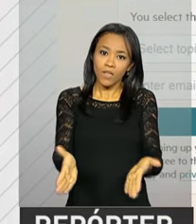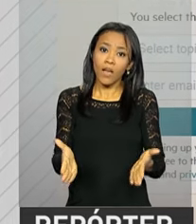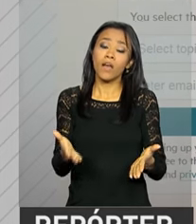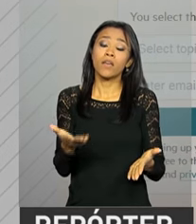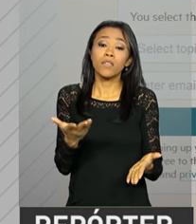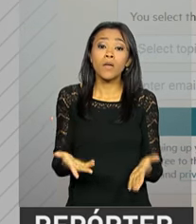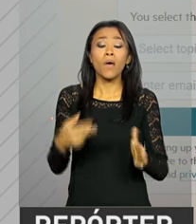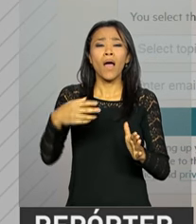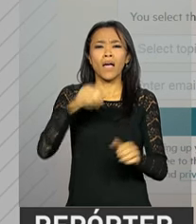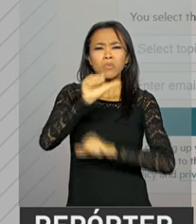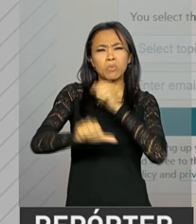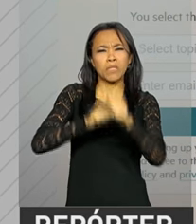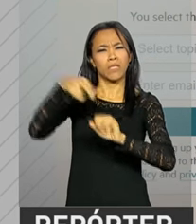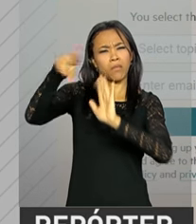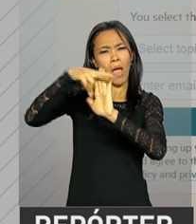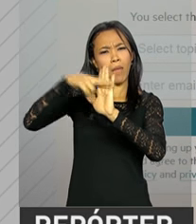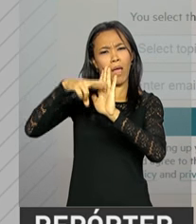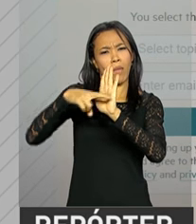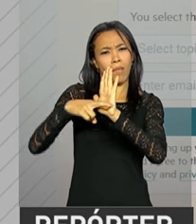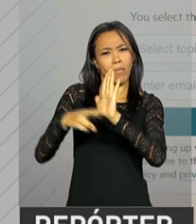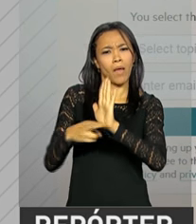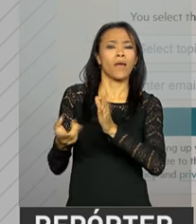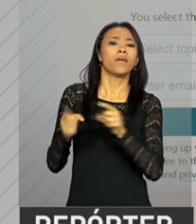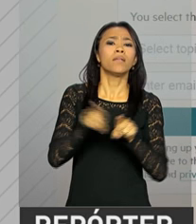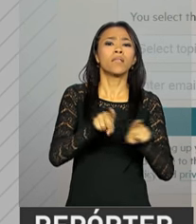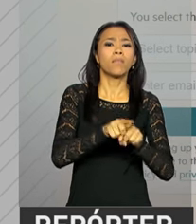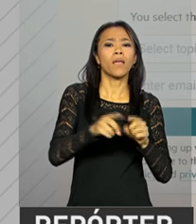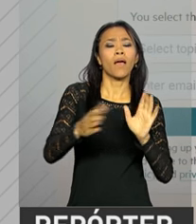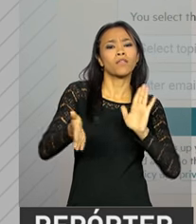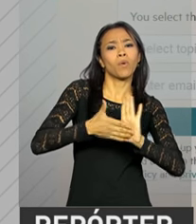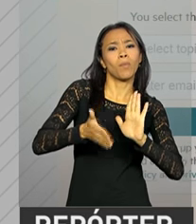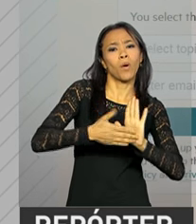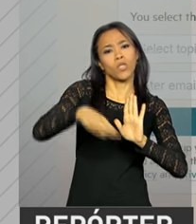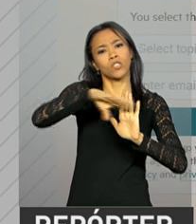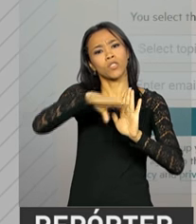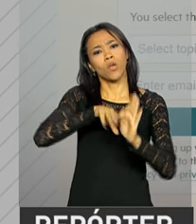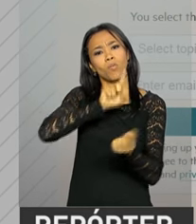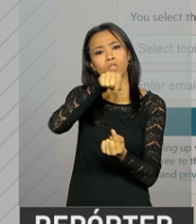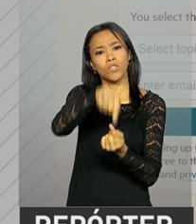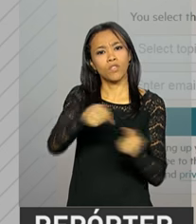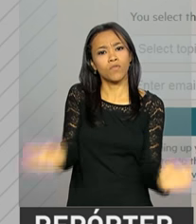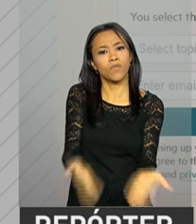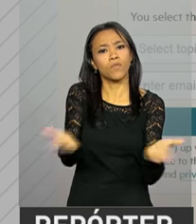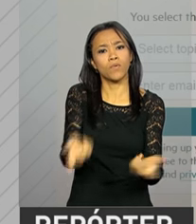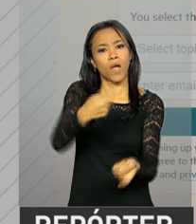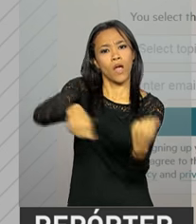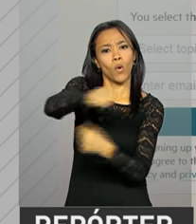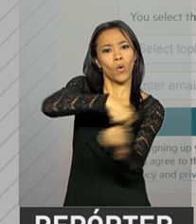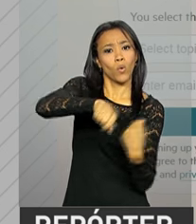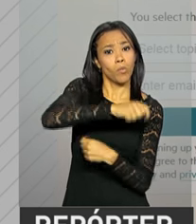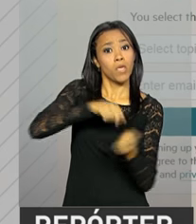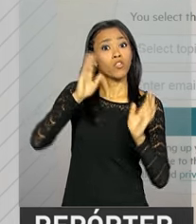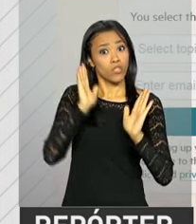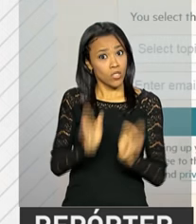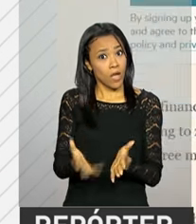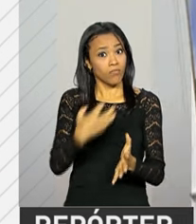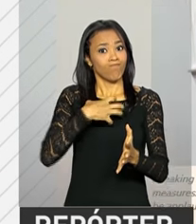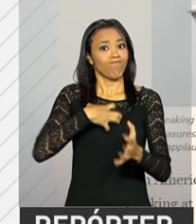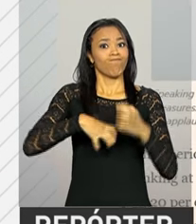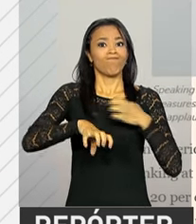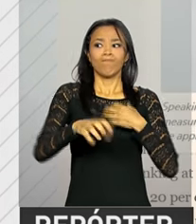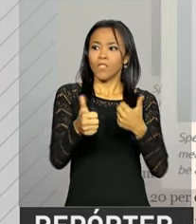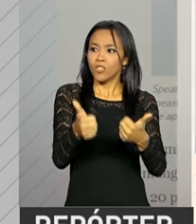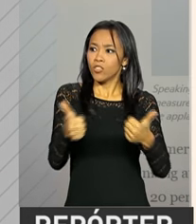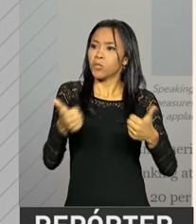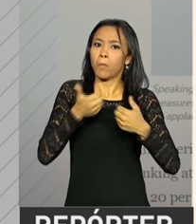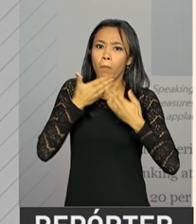as reformas e também as medidas de estímulo à economia já estão dando resultado. Isso ao citar aí, por exemplo, a